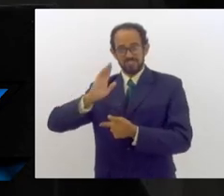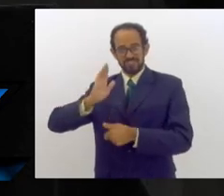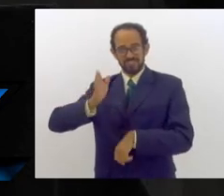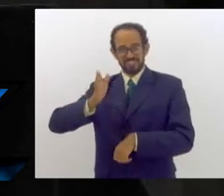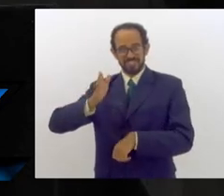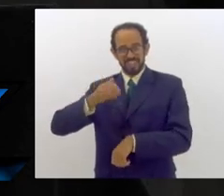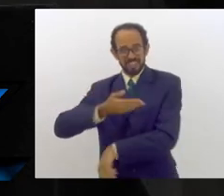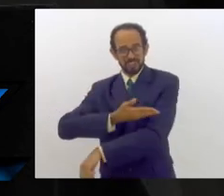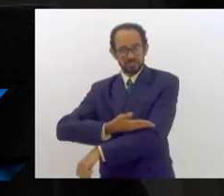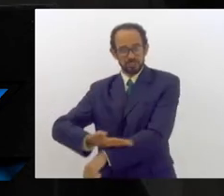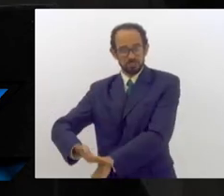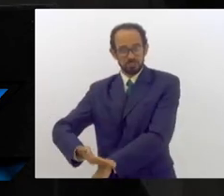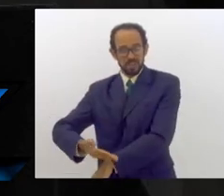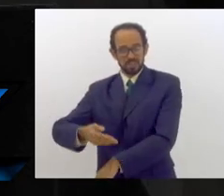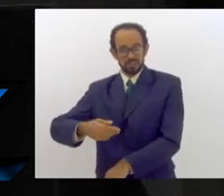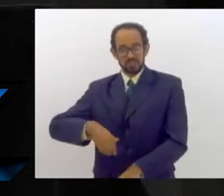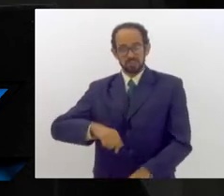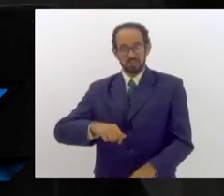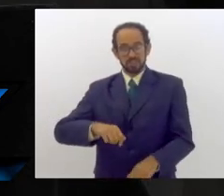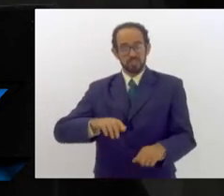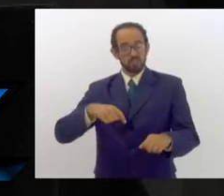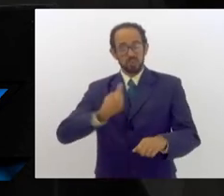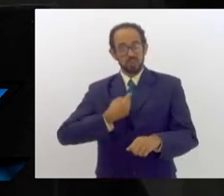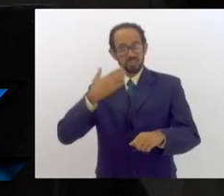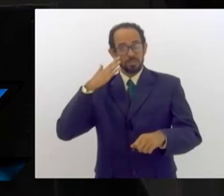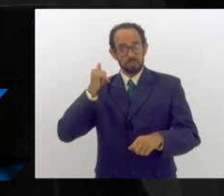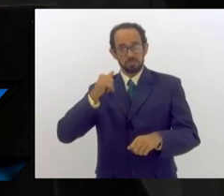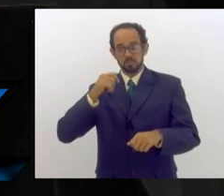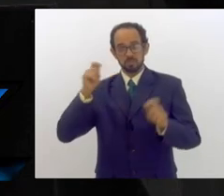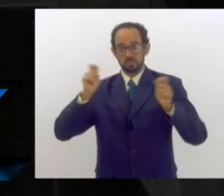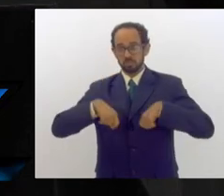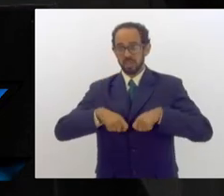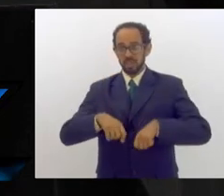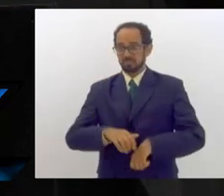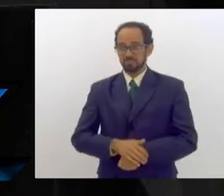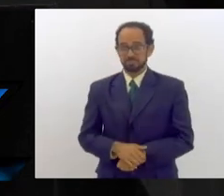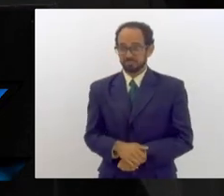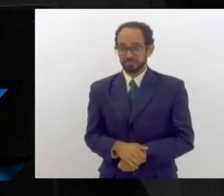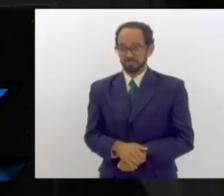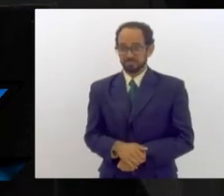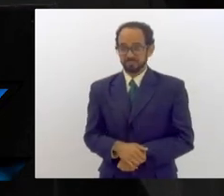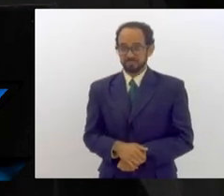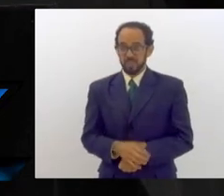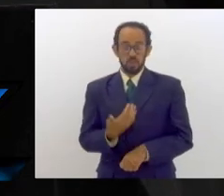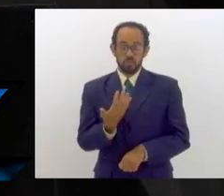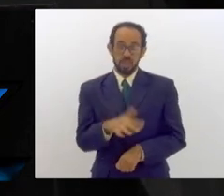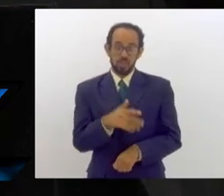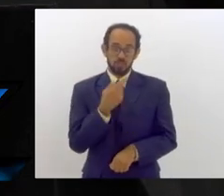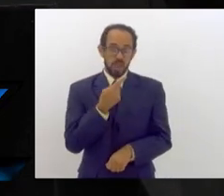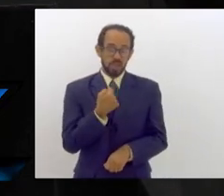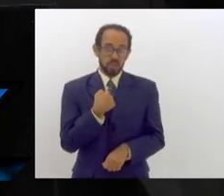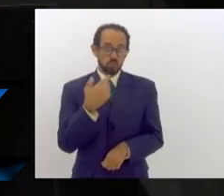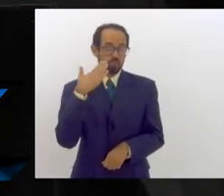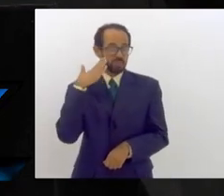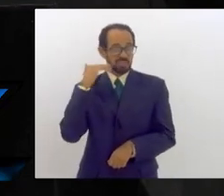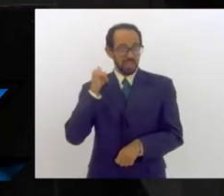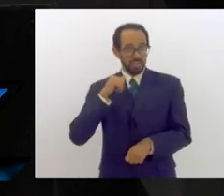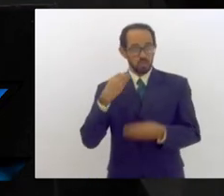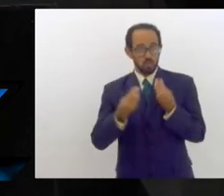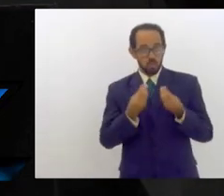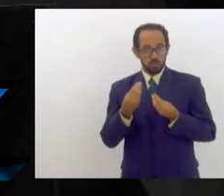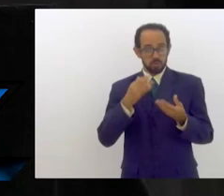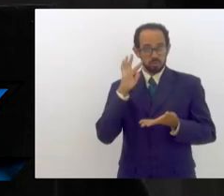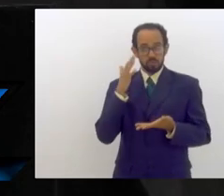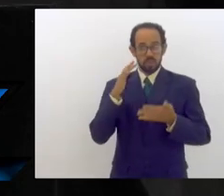que já comprovaram que não dá certo eu não quero dizer que eu sei o caminho não é isso mas que